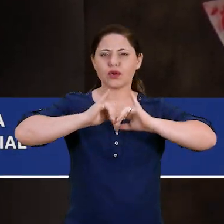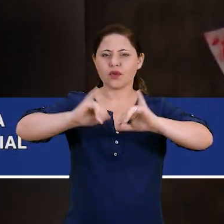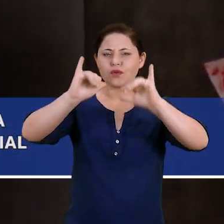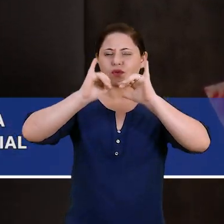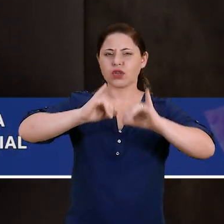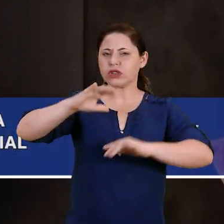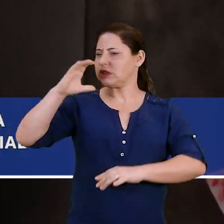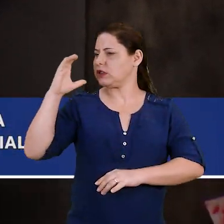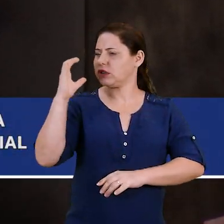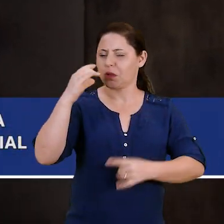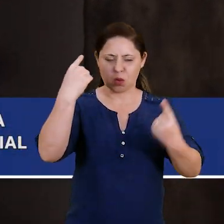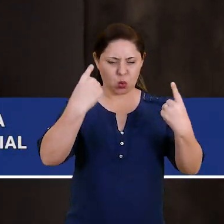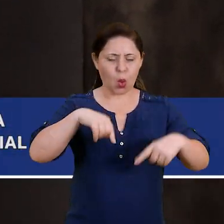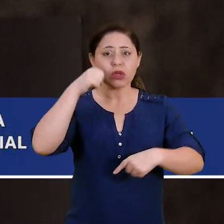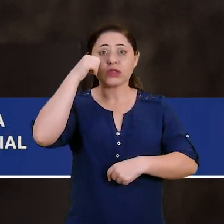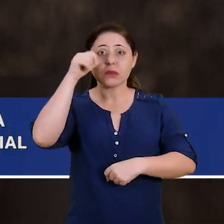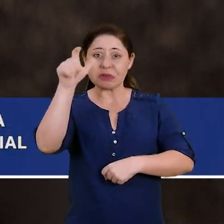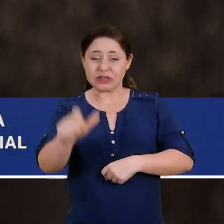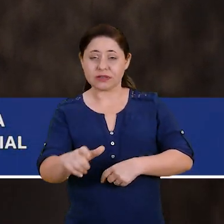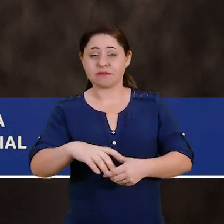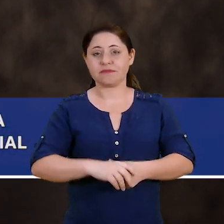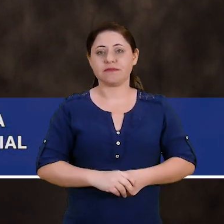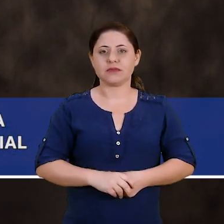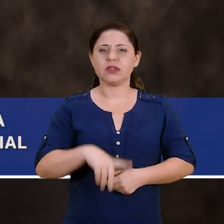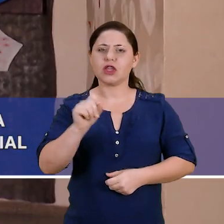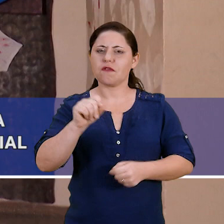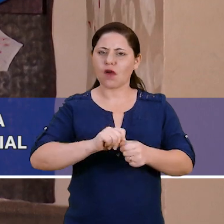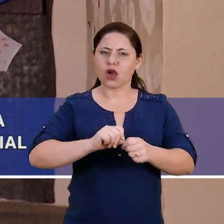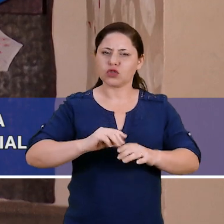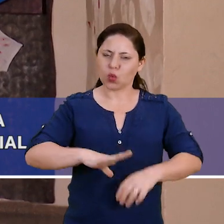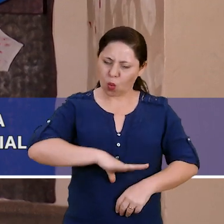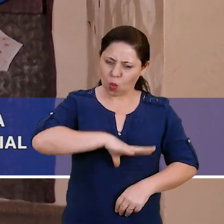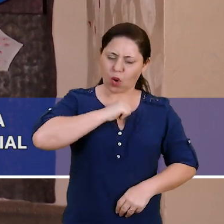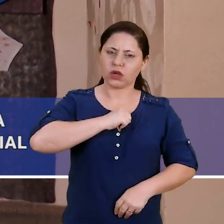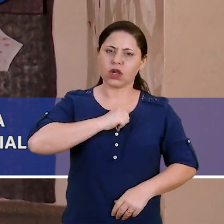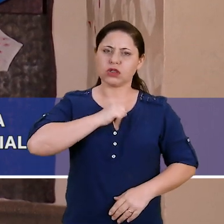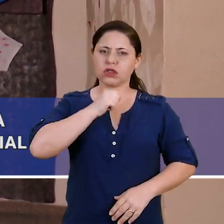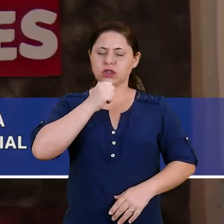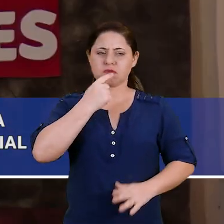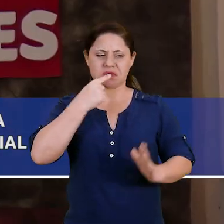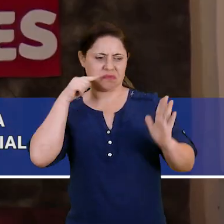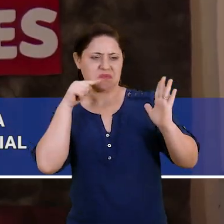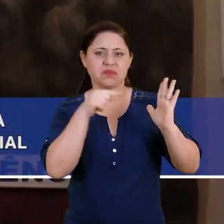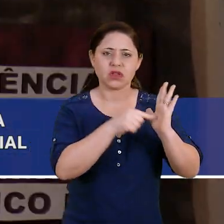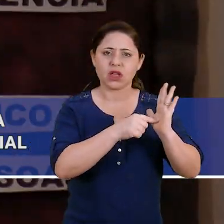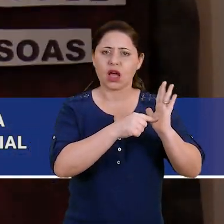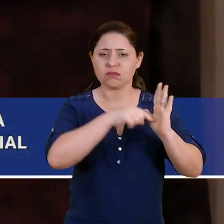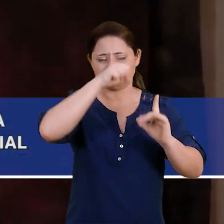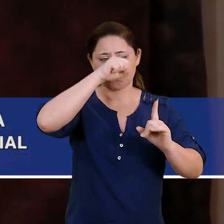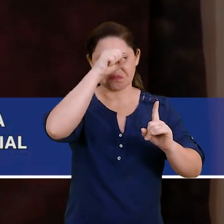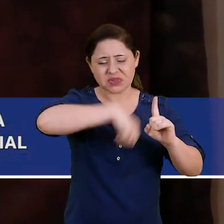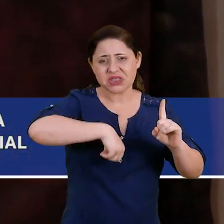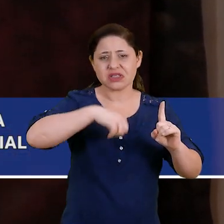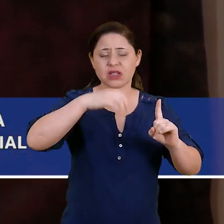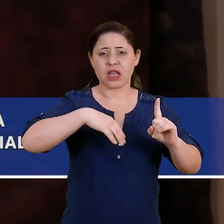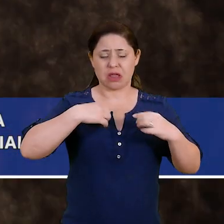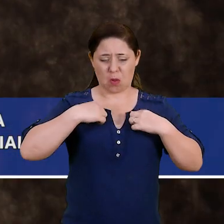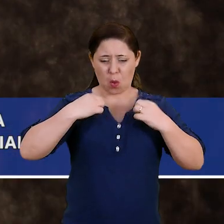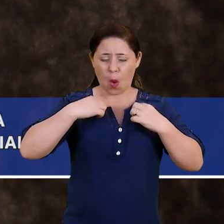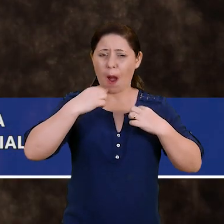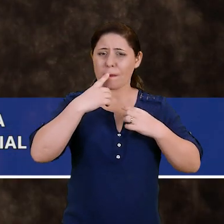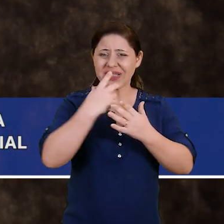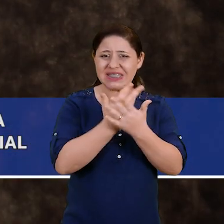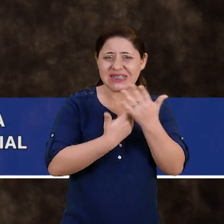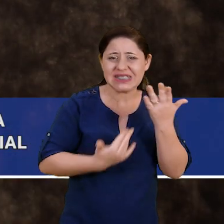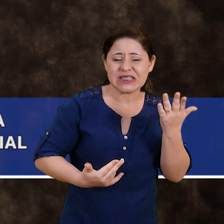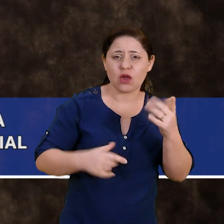Cartazes com informações de crimes praticados contra mulheres e que as encorajam a denunciar as agressões sofridas, além de